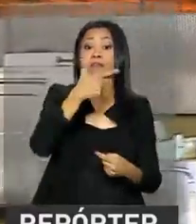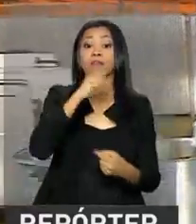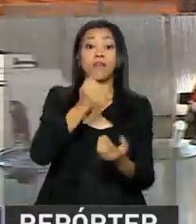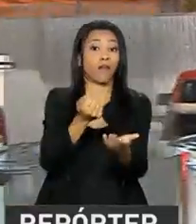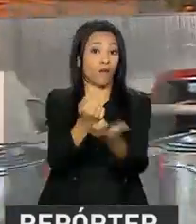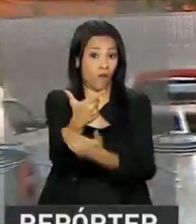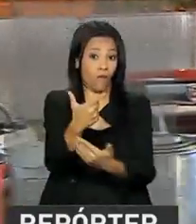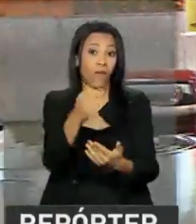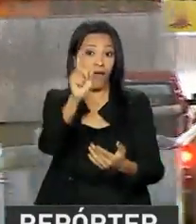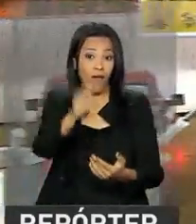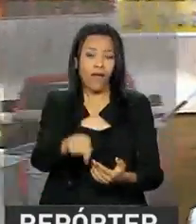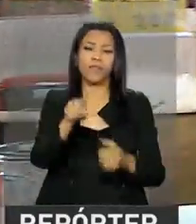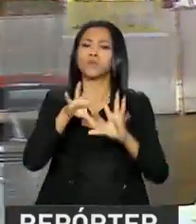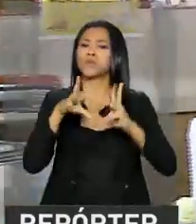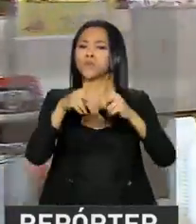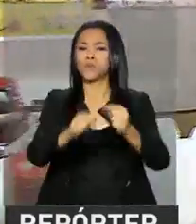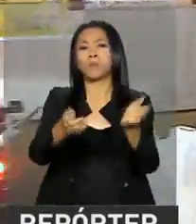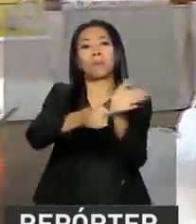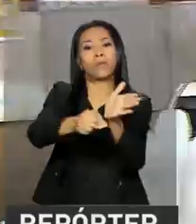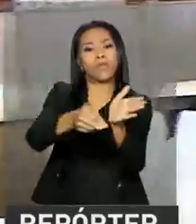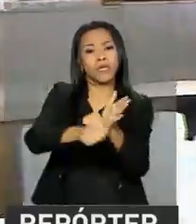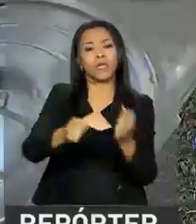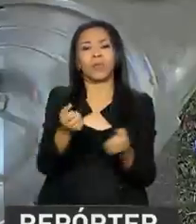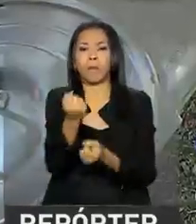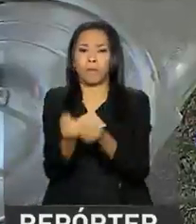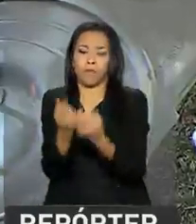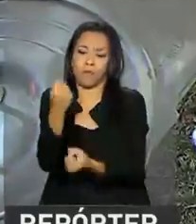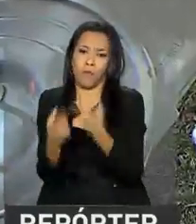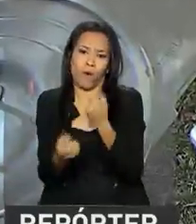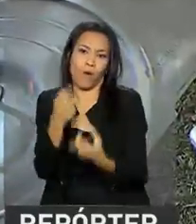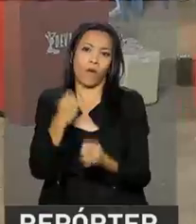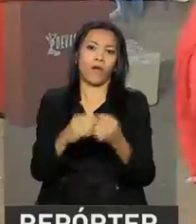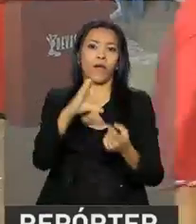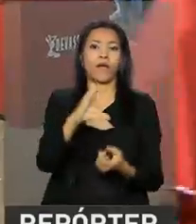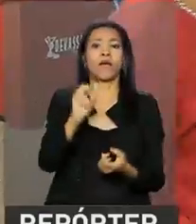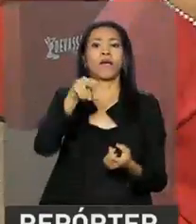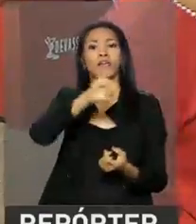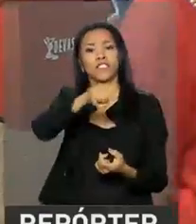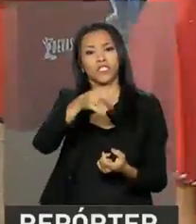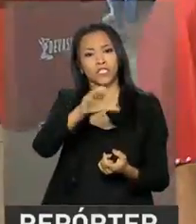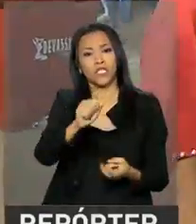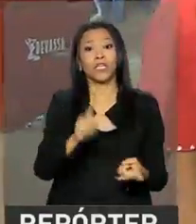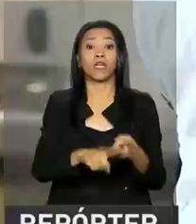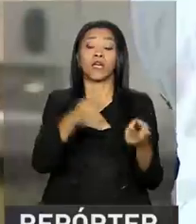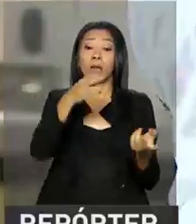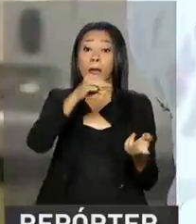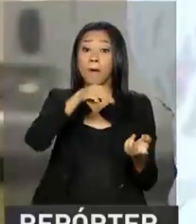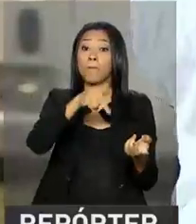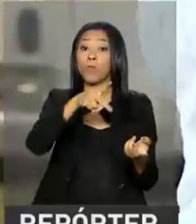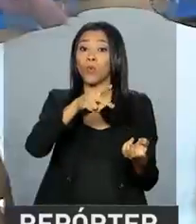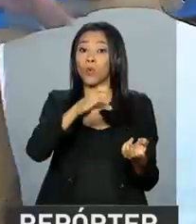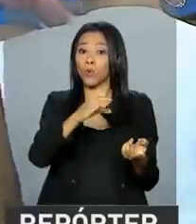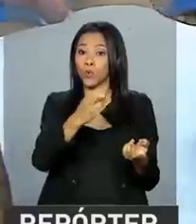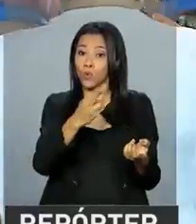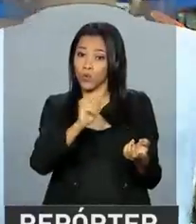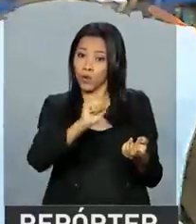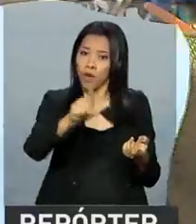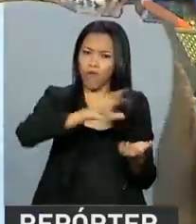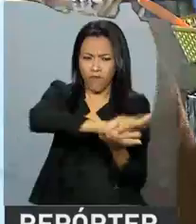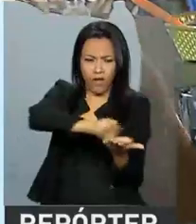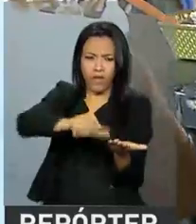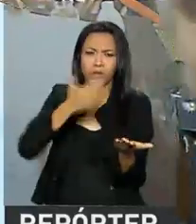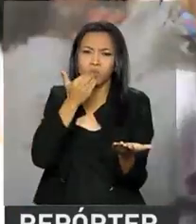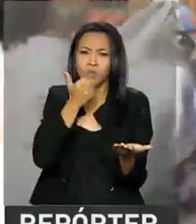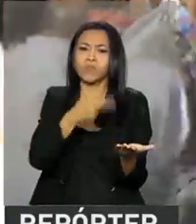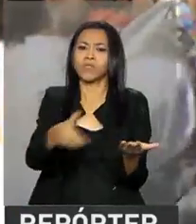eventos são derivados do Milho como pipoca canjica pamonha bolo de milho e cural outros setores também se